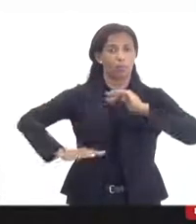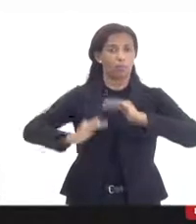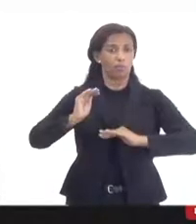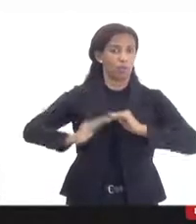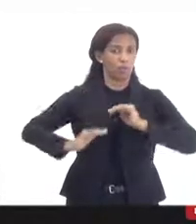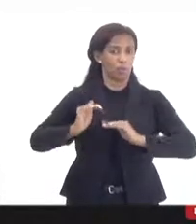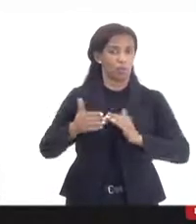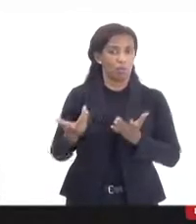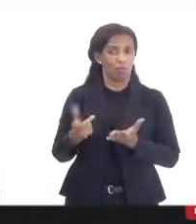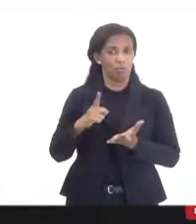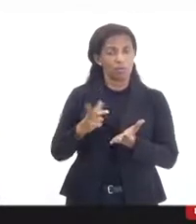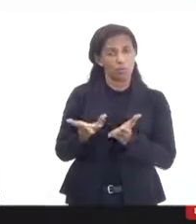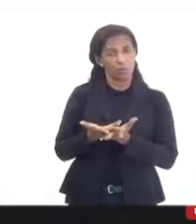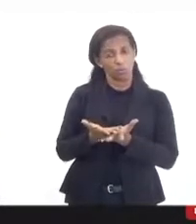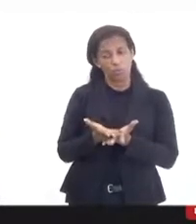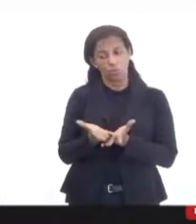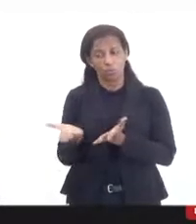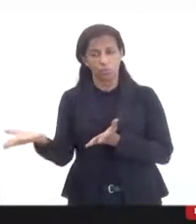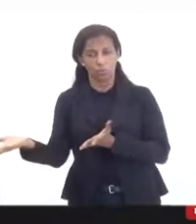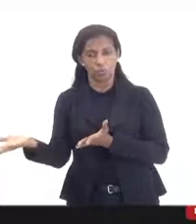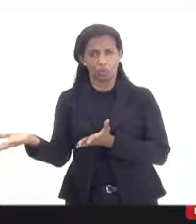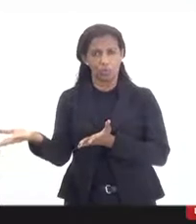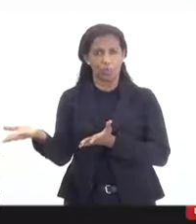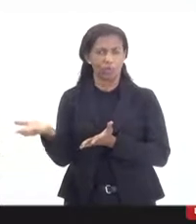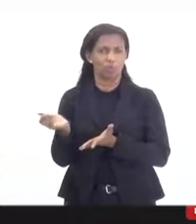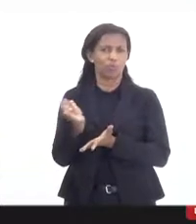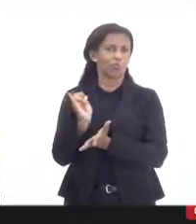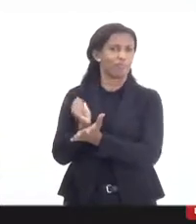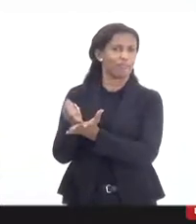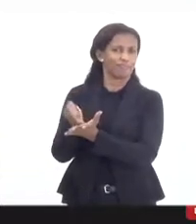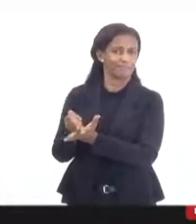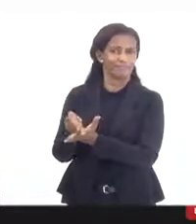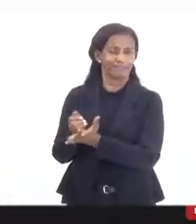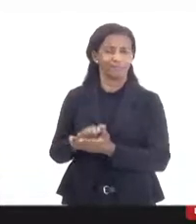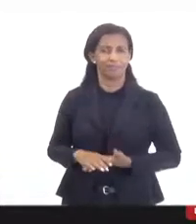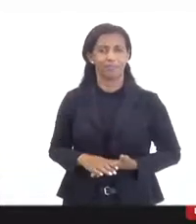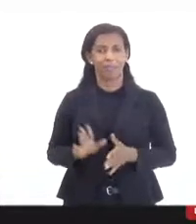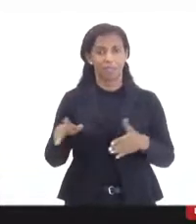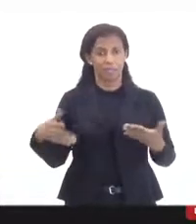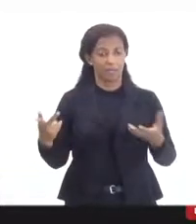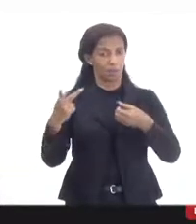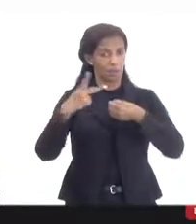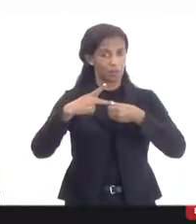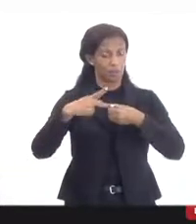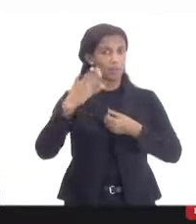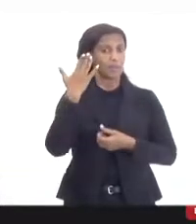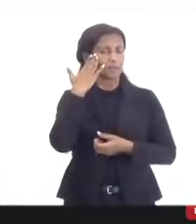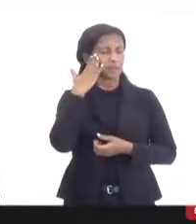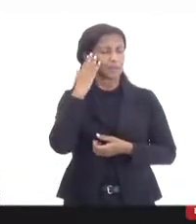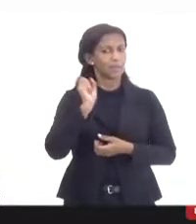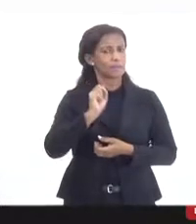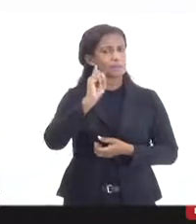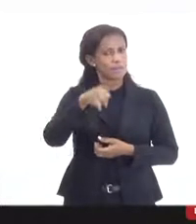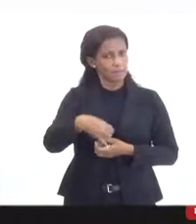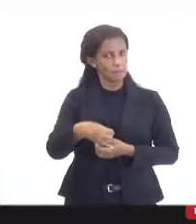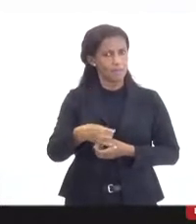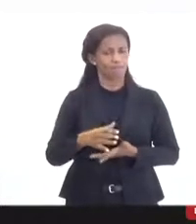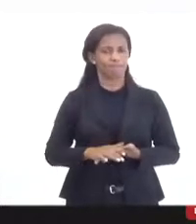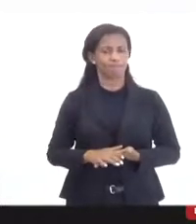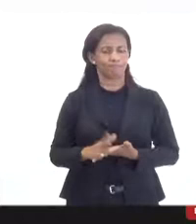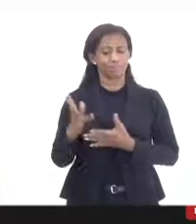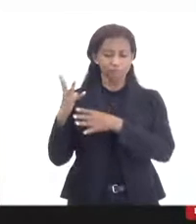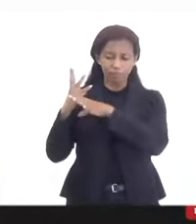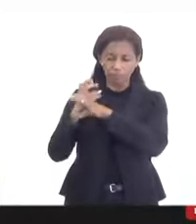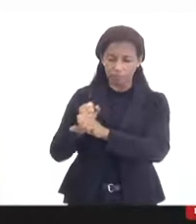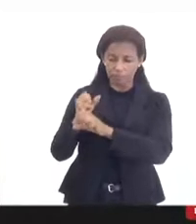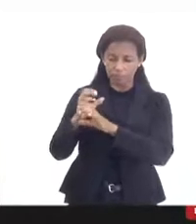tem um deslocamento do recolhimento do tributo. Então, a Petrobras entende, sim, que não só a questão do arbitramento da base de cálculo,